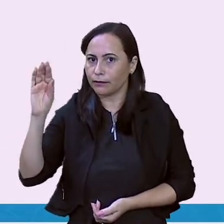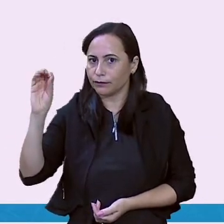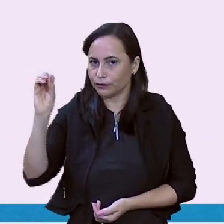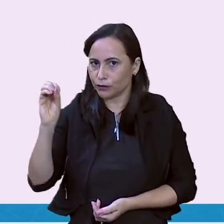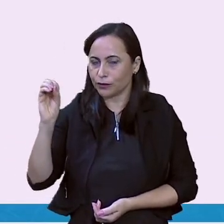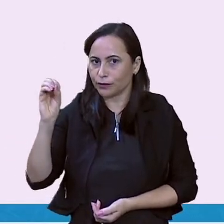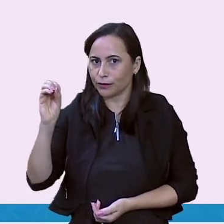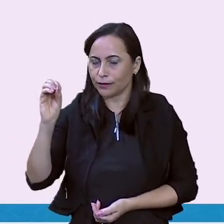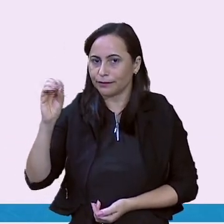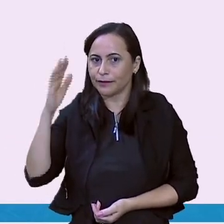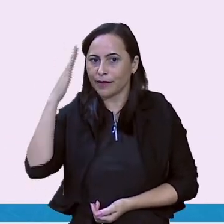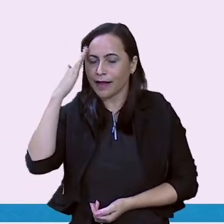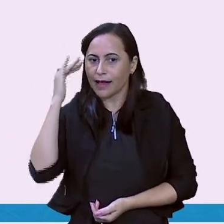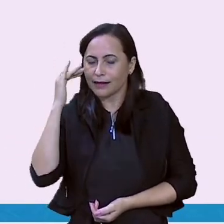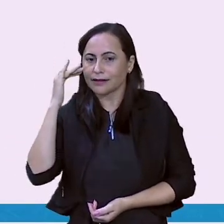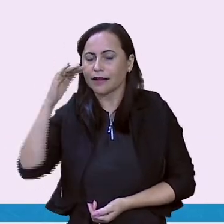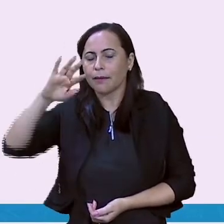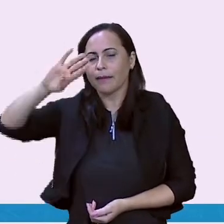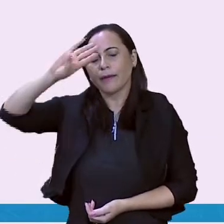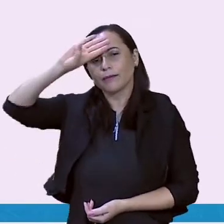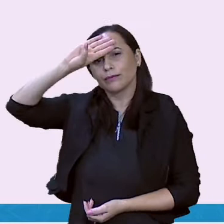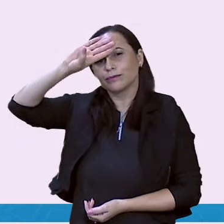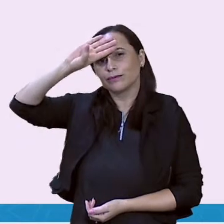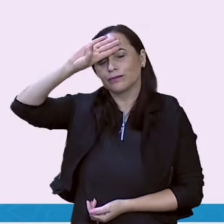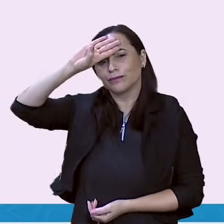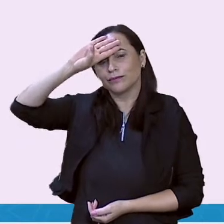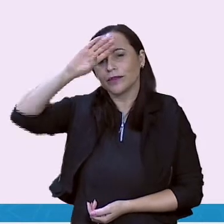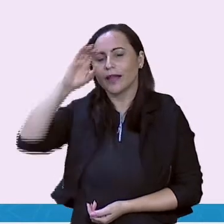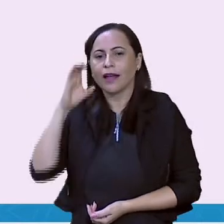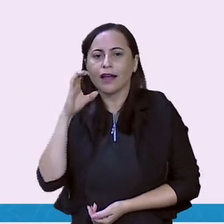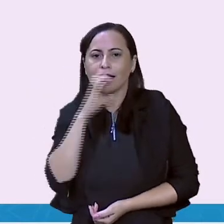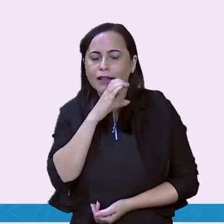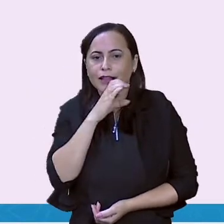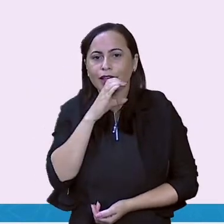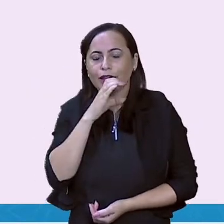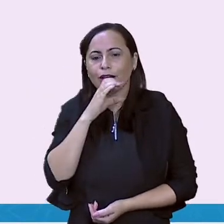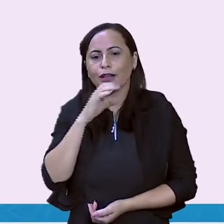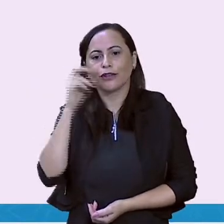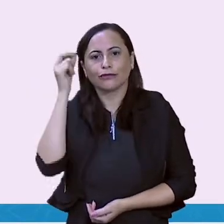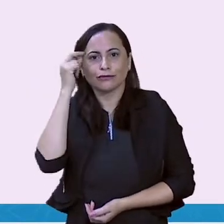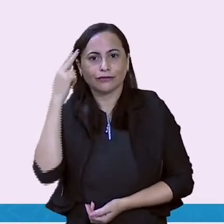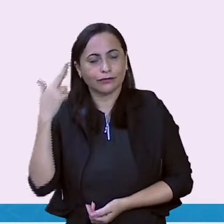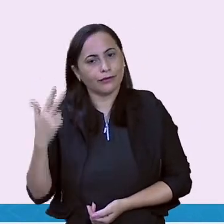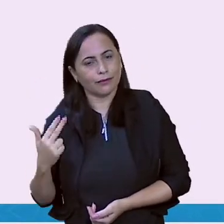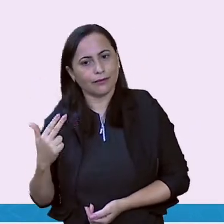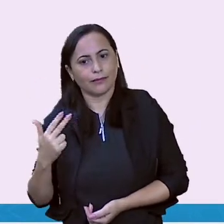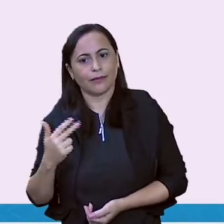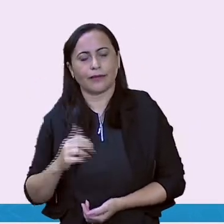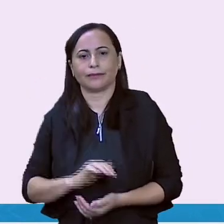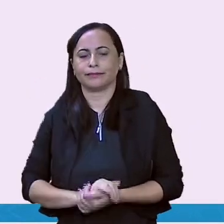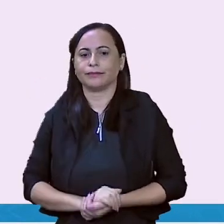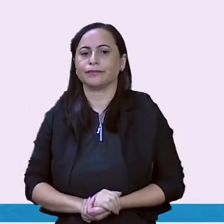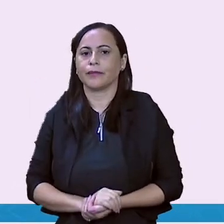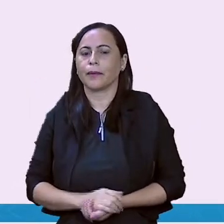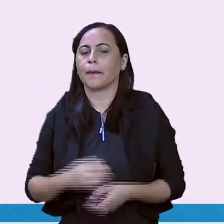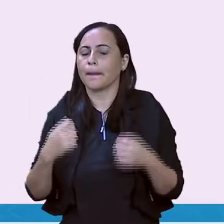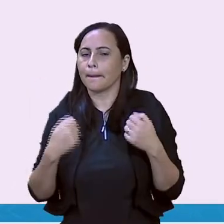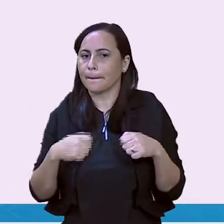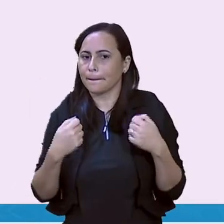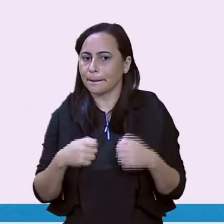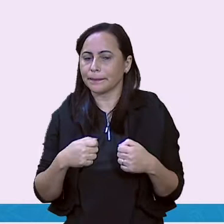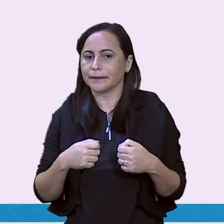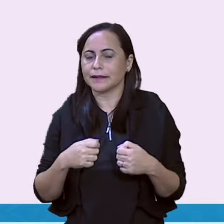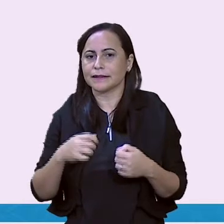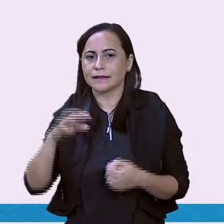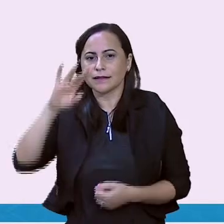certa temperatura acima do normal, você está com febre, ela tem que te dar um medicamento para baixar essa febre.